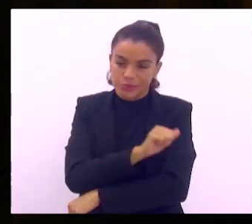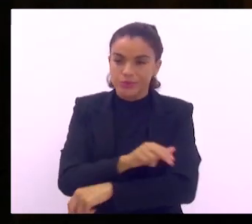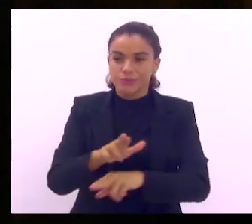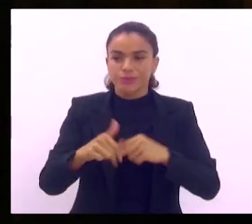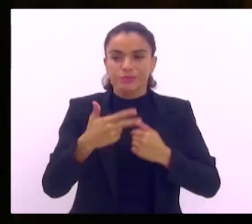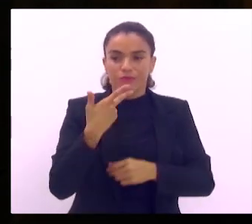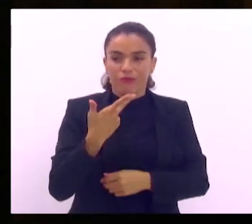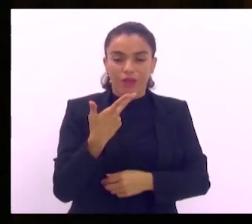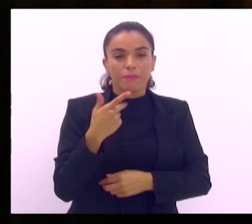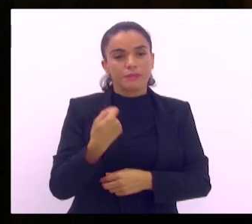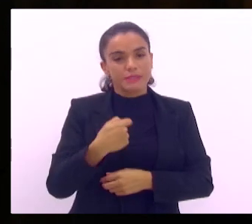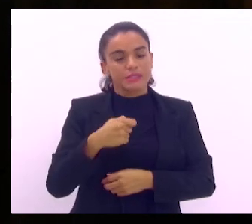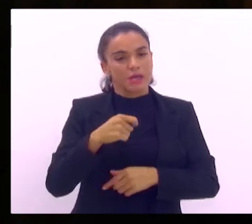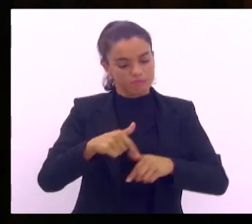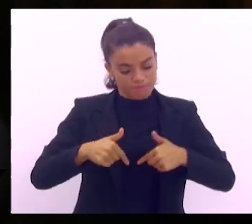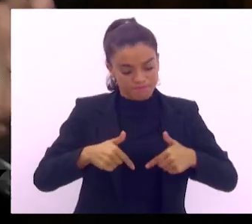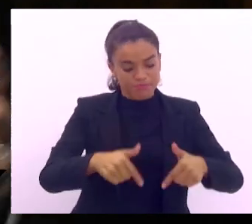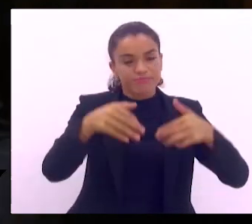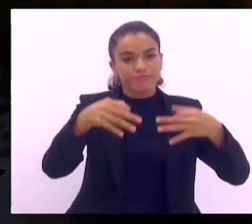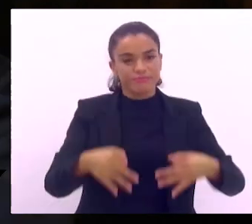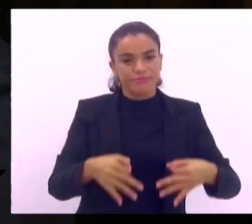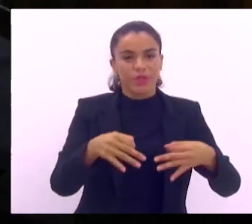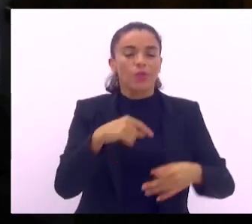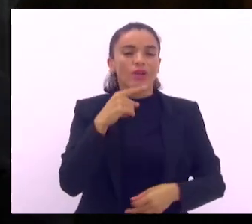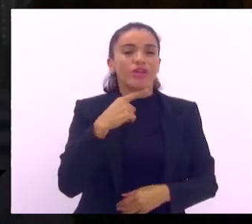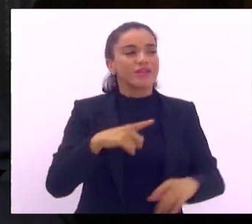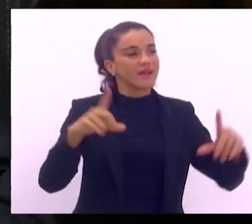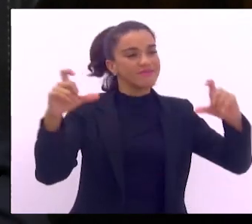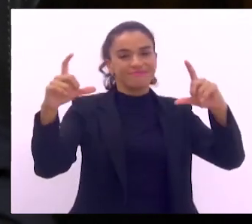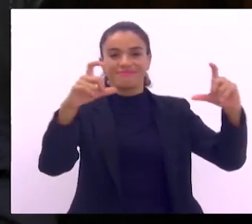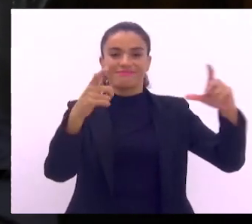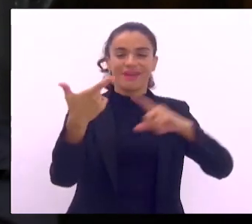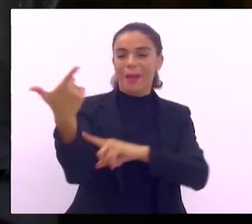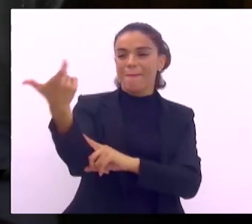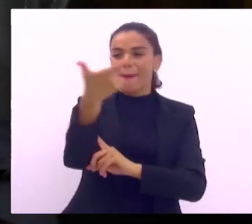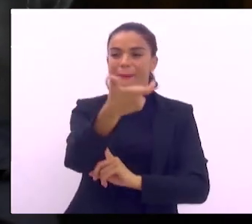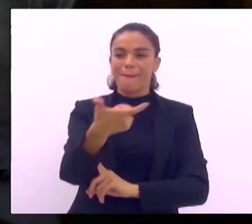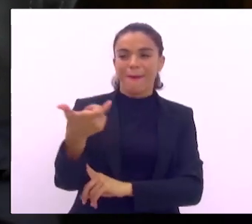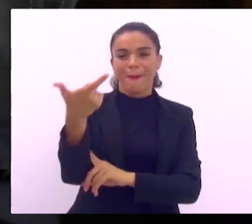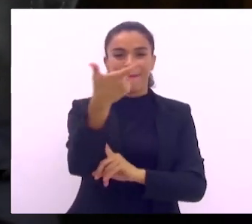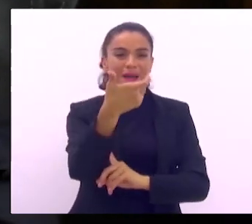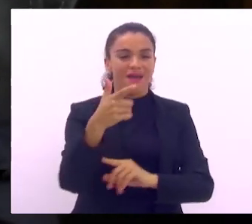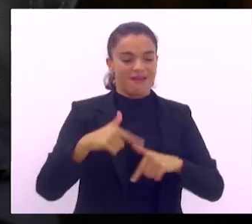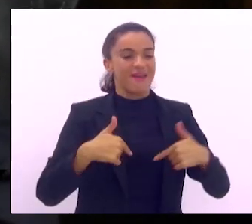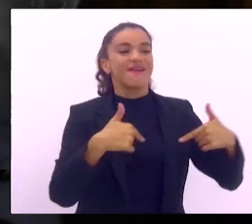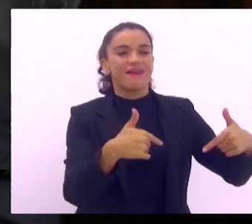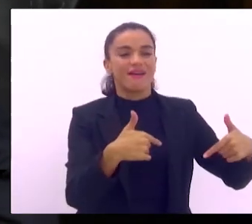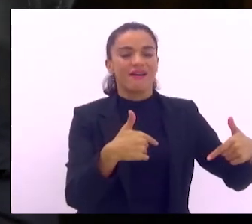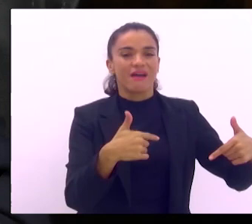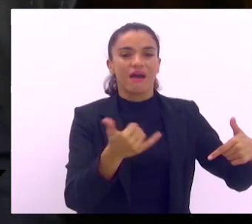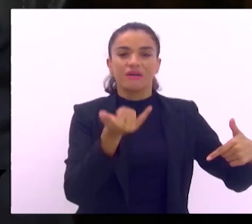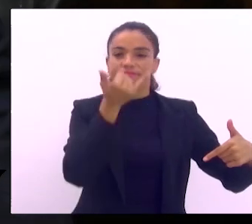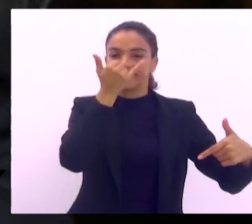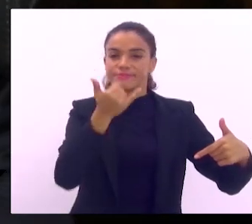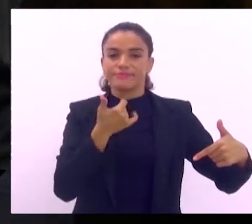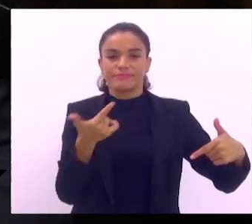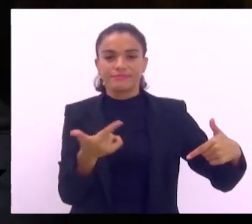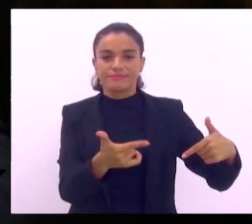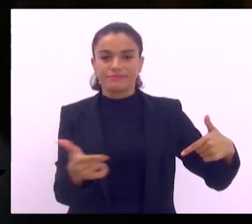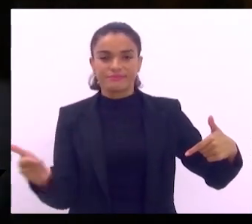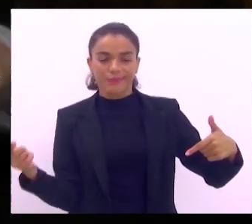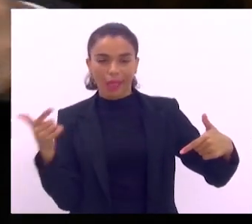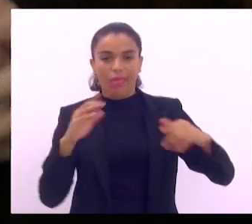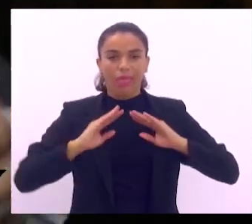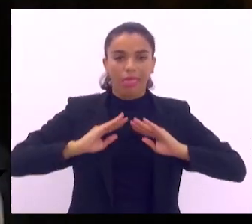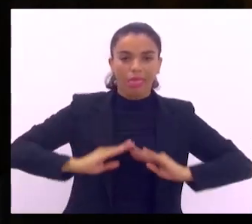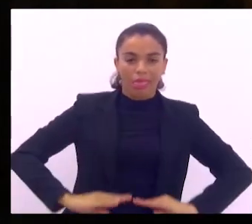nós temos que ser assertivos. Não adianta nós fazermos uma foto, publicarmos, olha, agora a coisa vai, e aí no dia seguinte desmobiliza